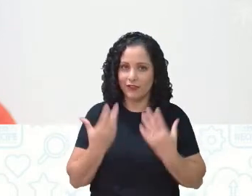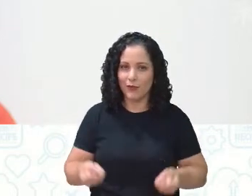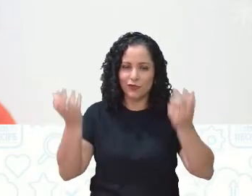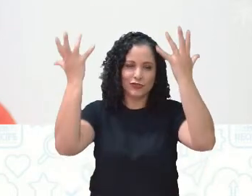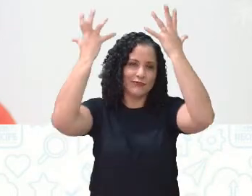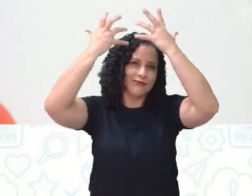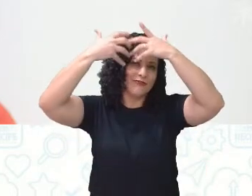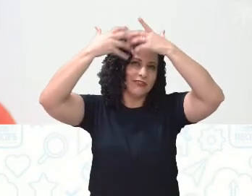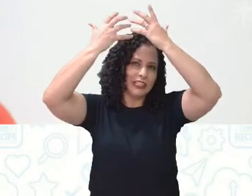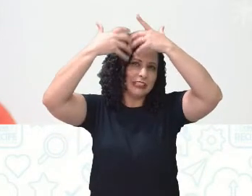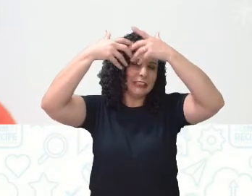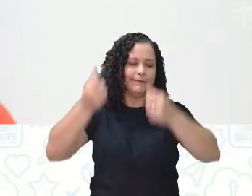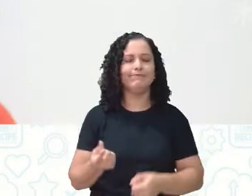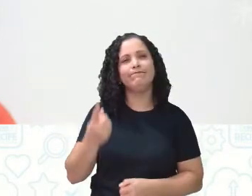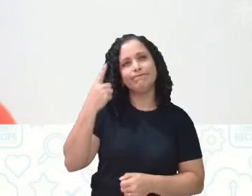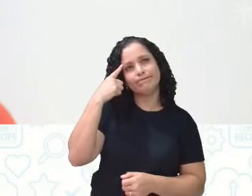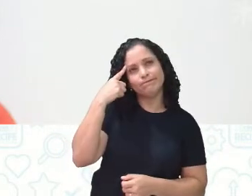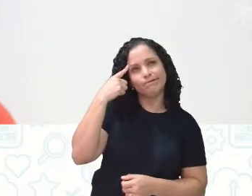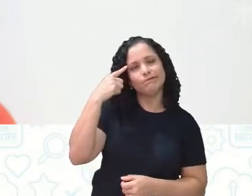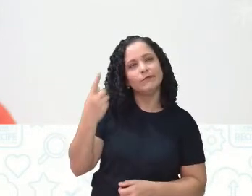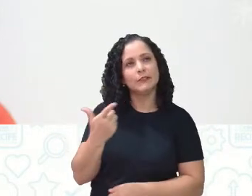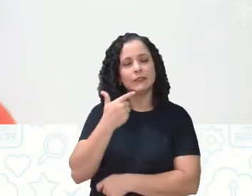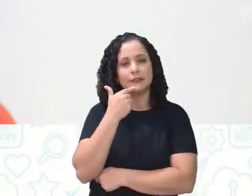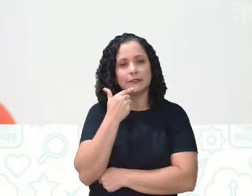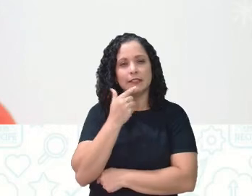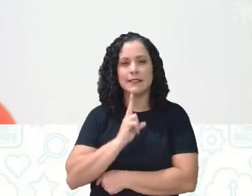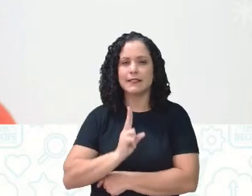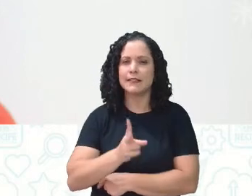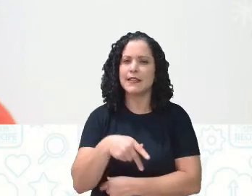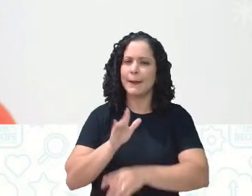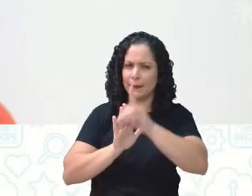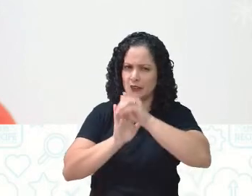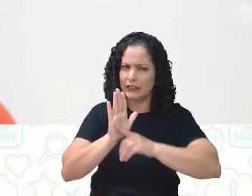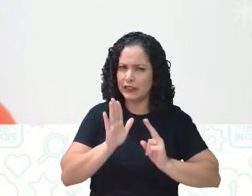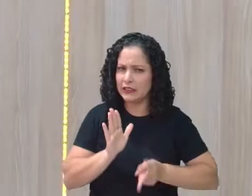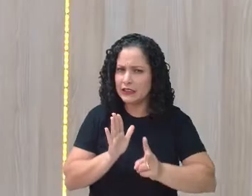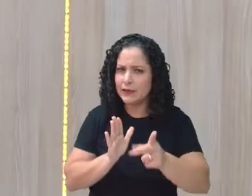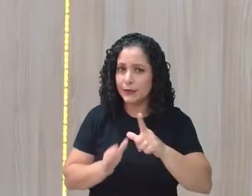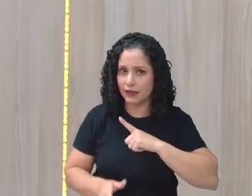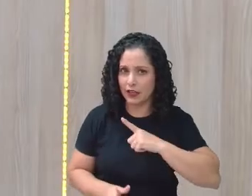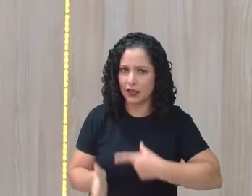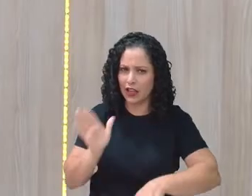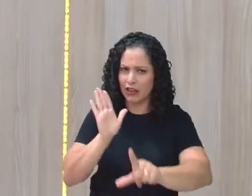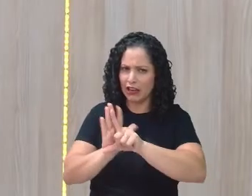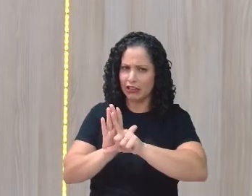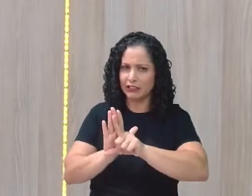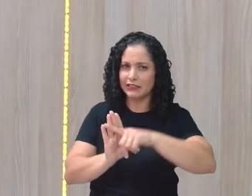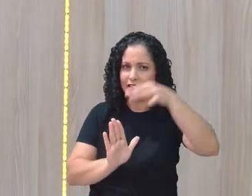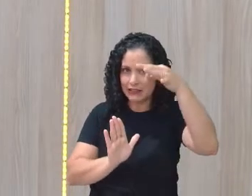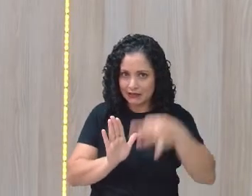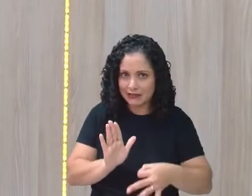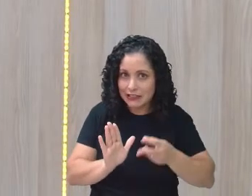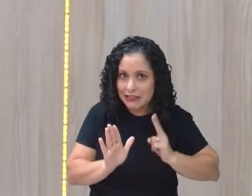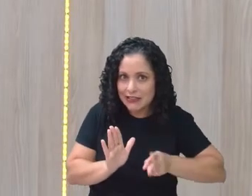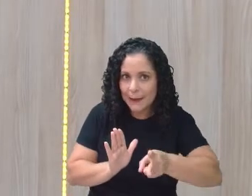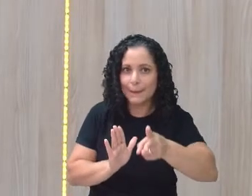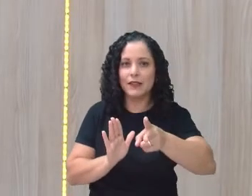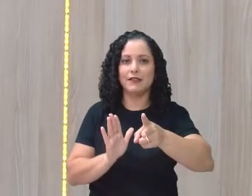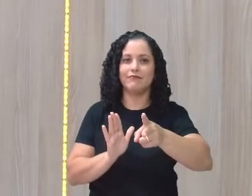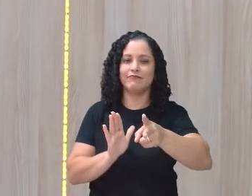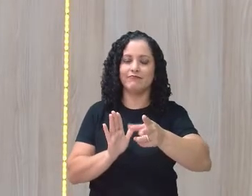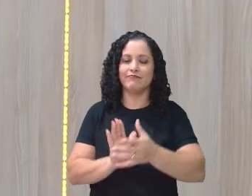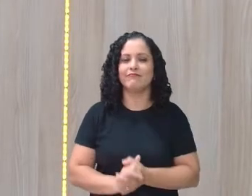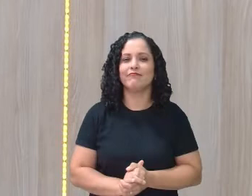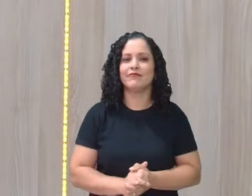aqui, né? Será que as pessoas sempre tiveram esses direitos assegurados pela lei, professor? Será que